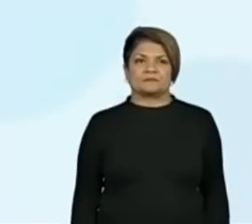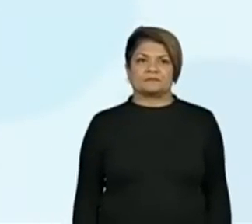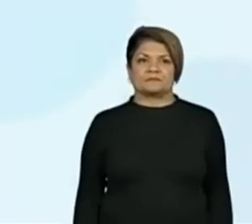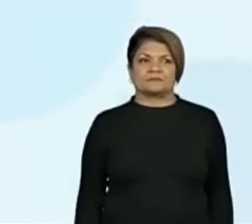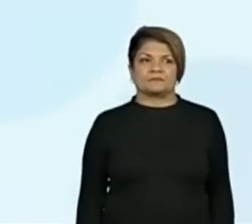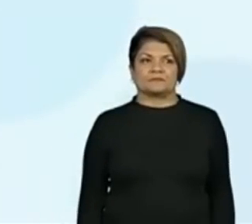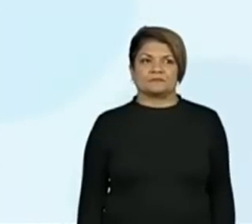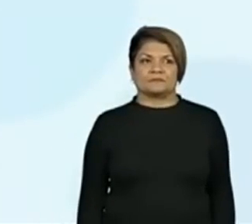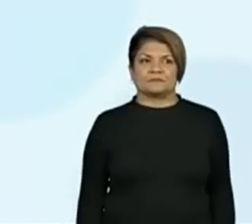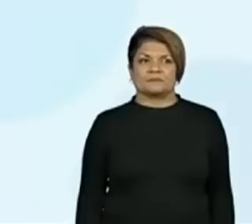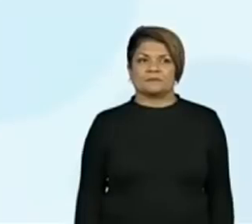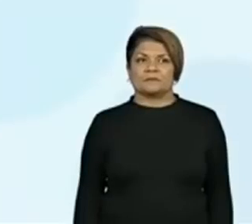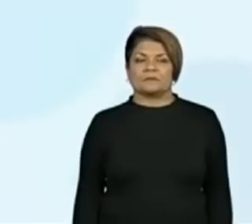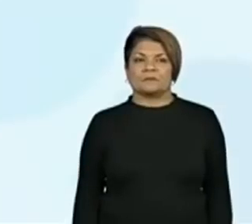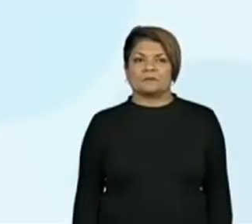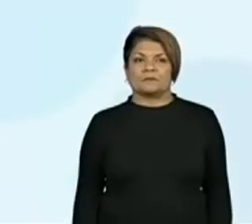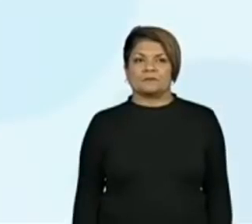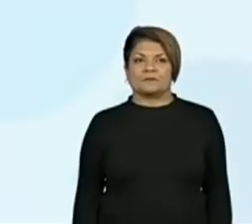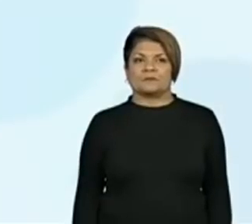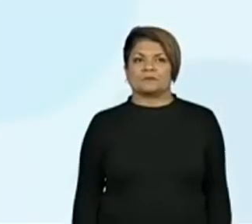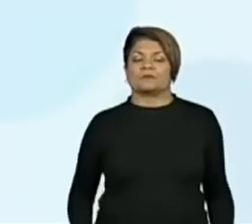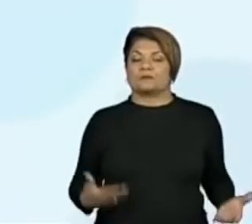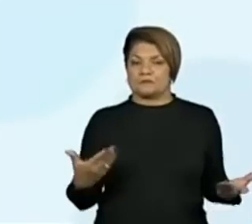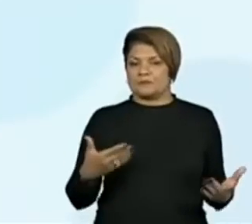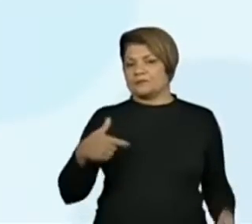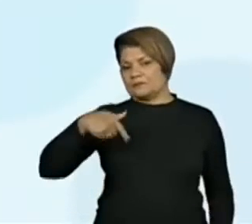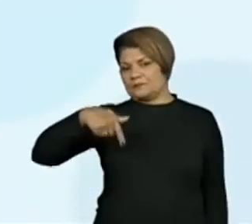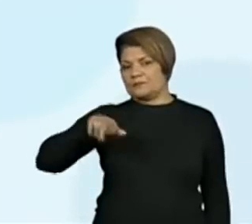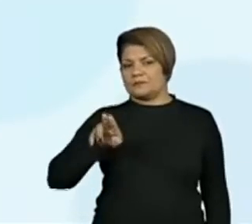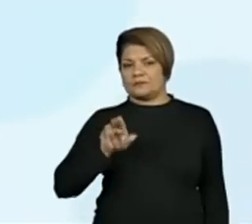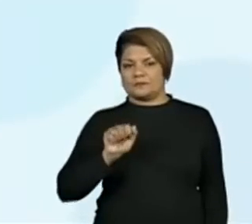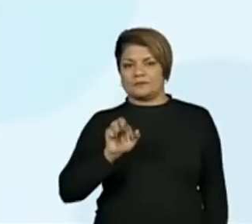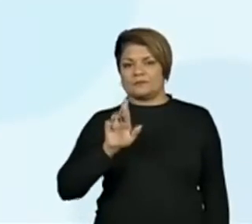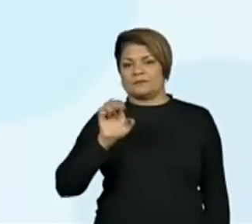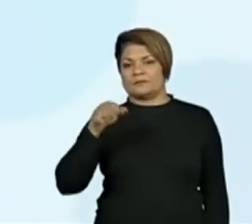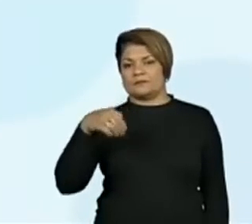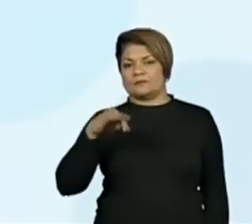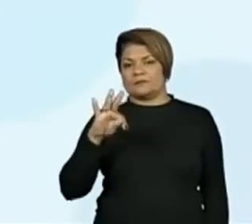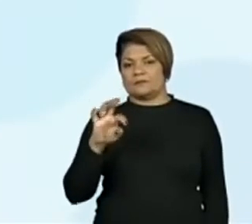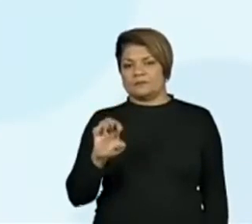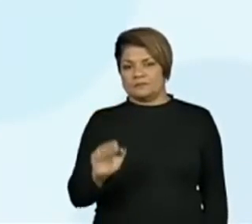E... agora eu vou escrever o 40, né? Uhum.